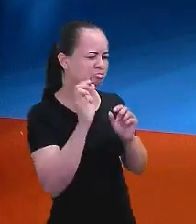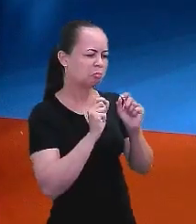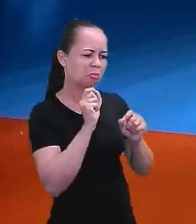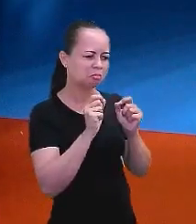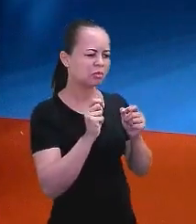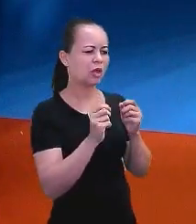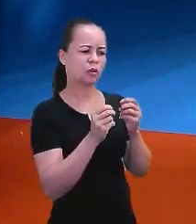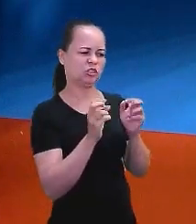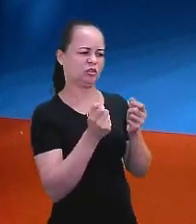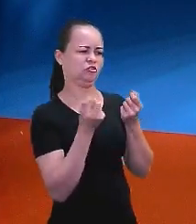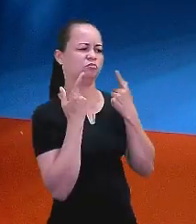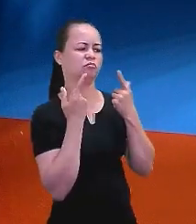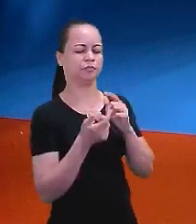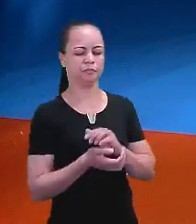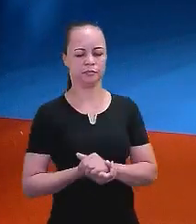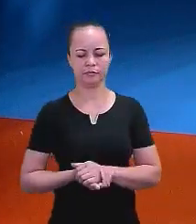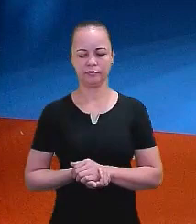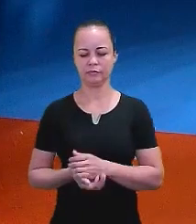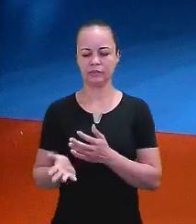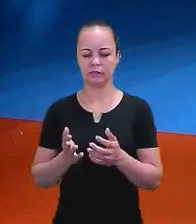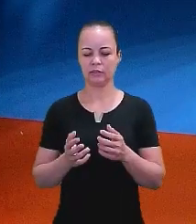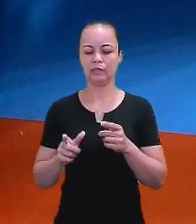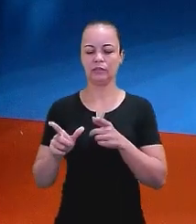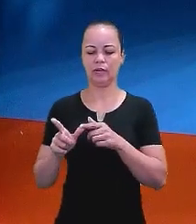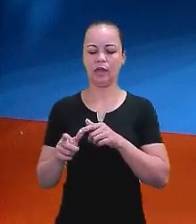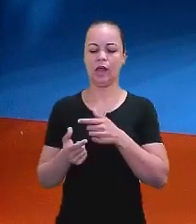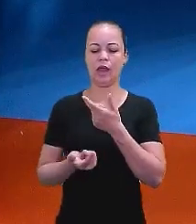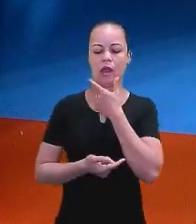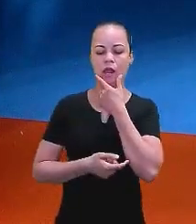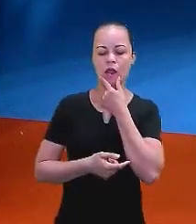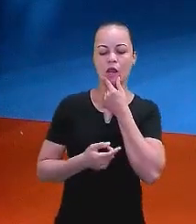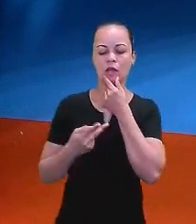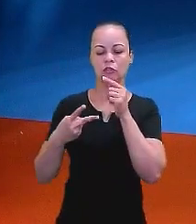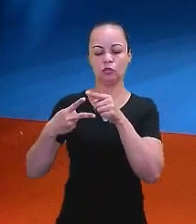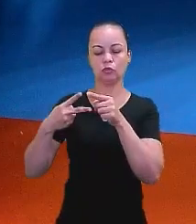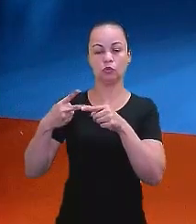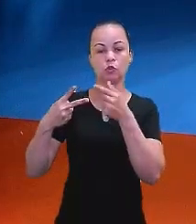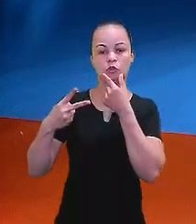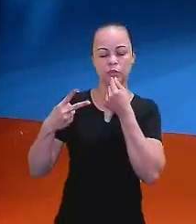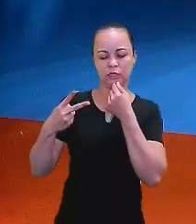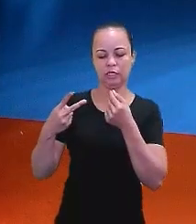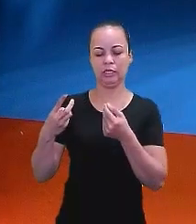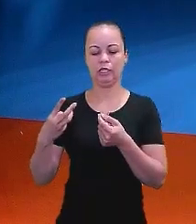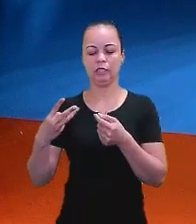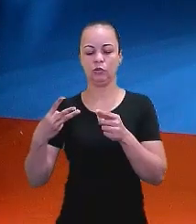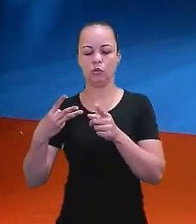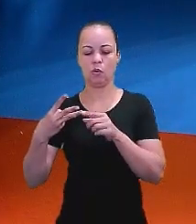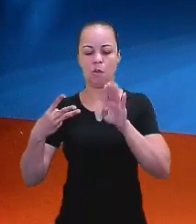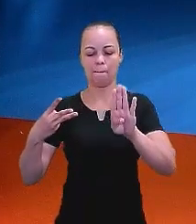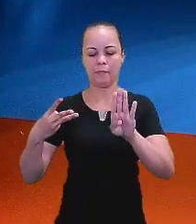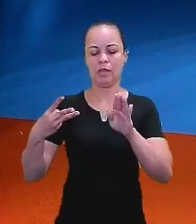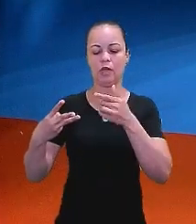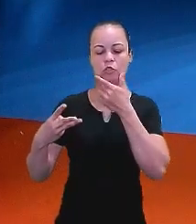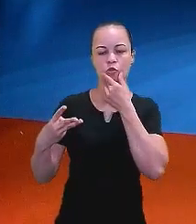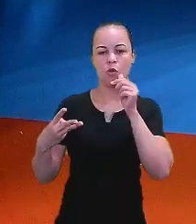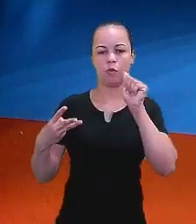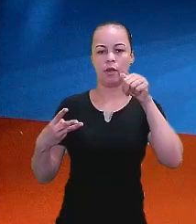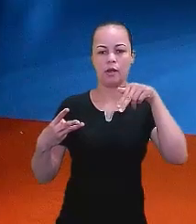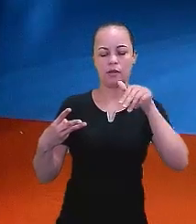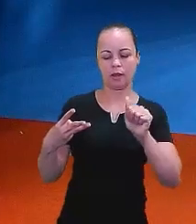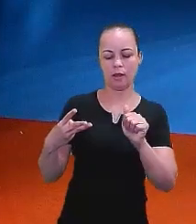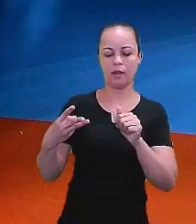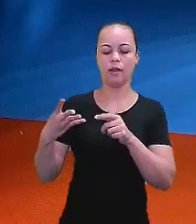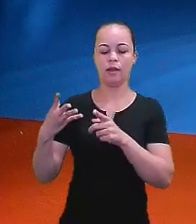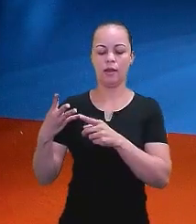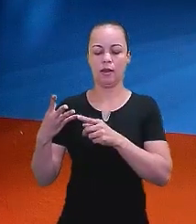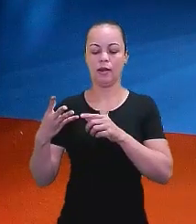Letra A, João e Pedro. Letra B, João e Ana. Letra C, Ana e Maria. Letra D, Pedro e Ana. O que é que a gente precisa